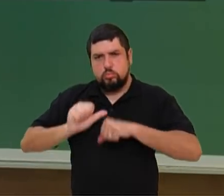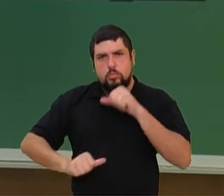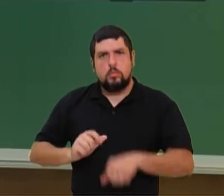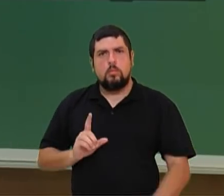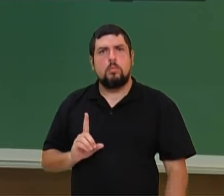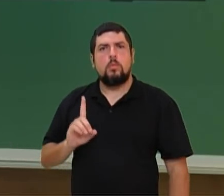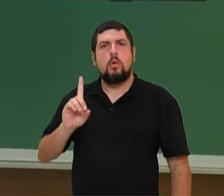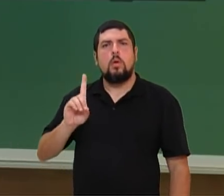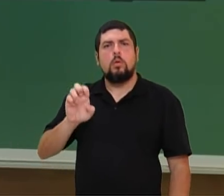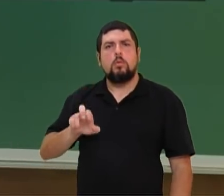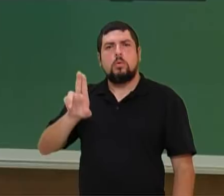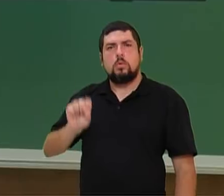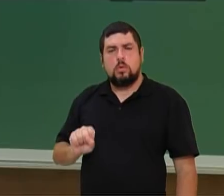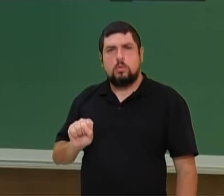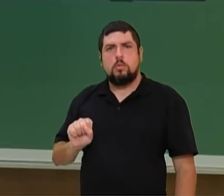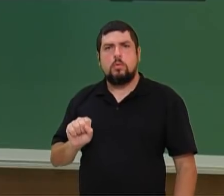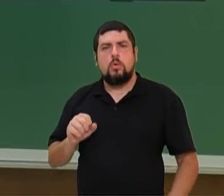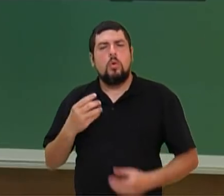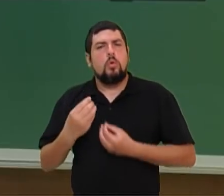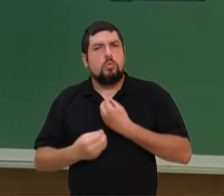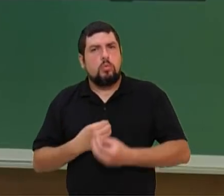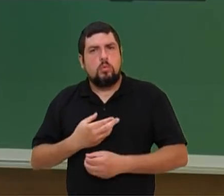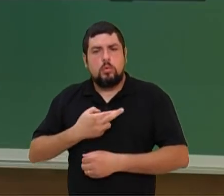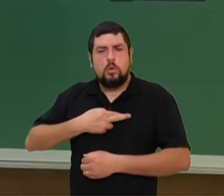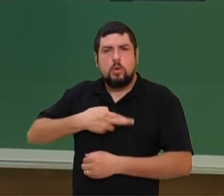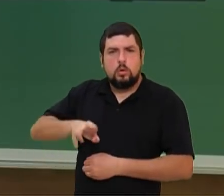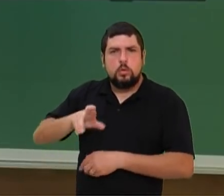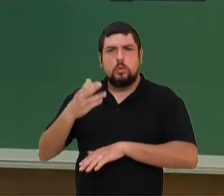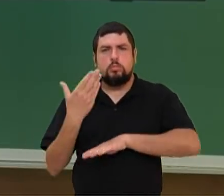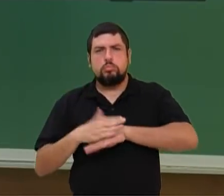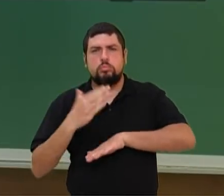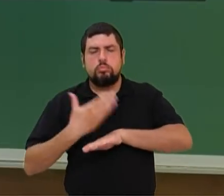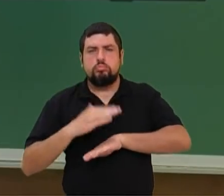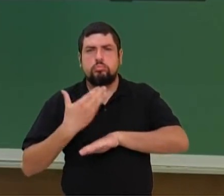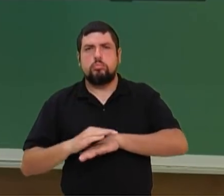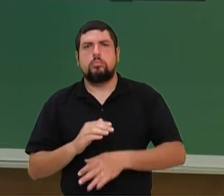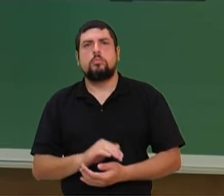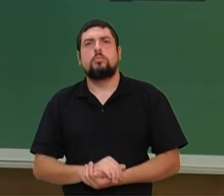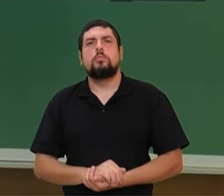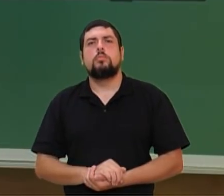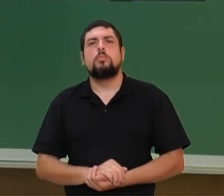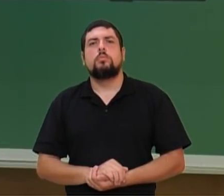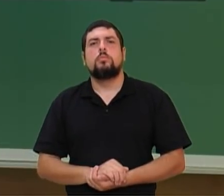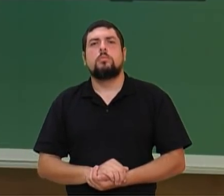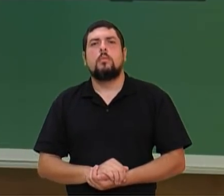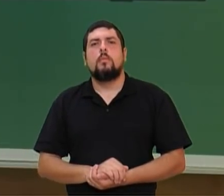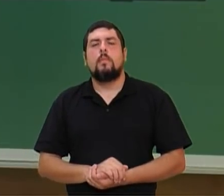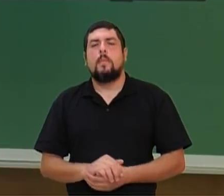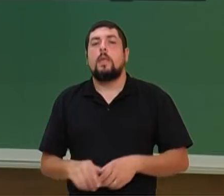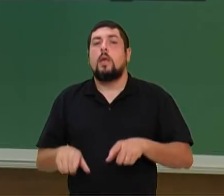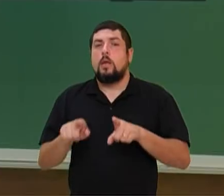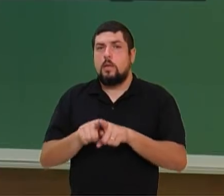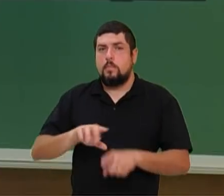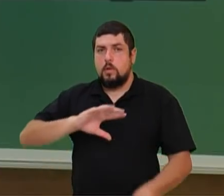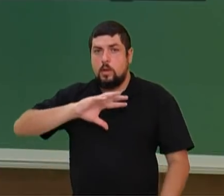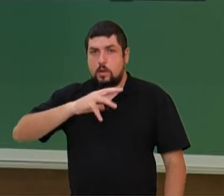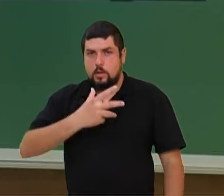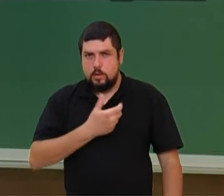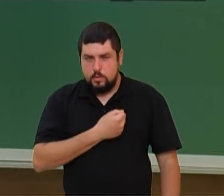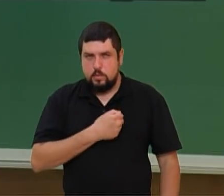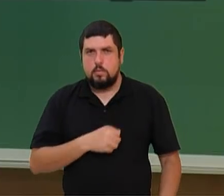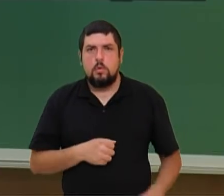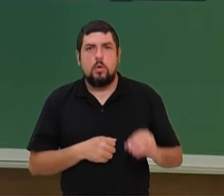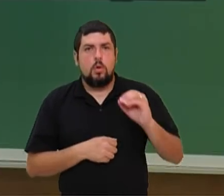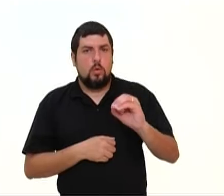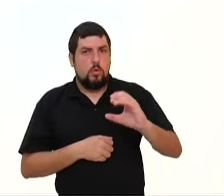sua religiosidade e na sua prática religiosa. Na questão da salvação, o